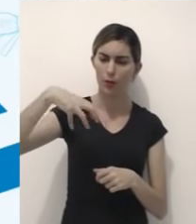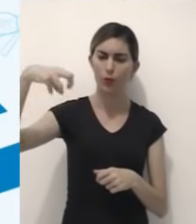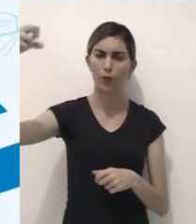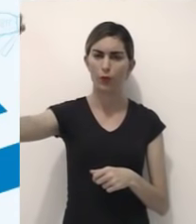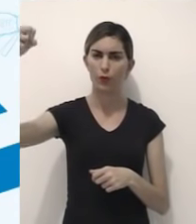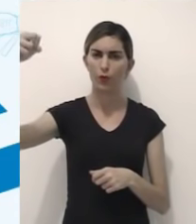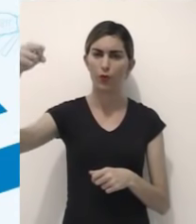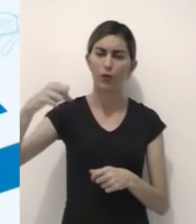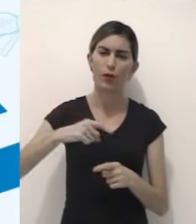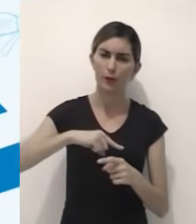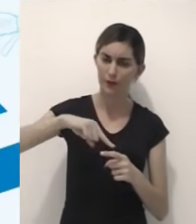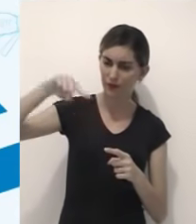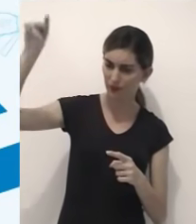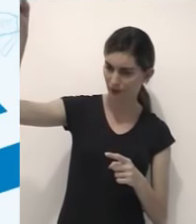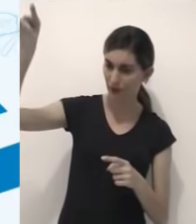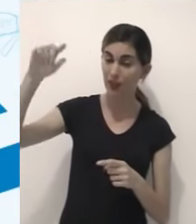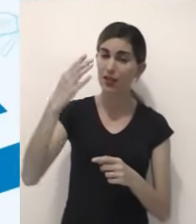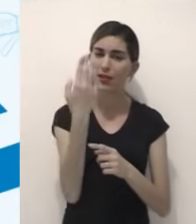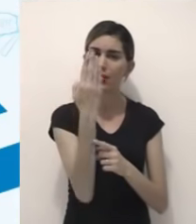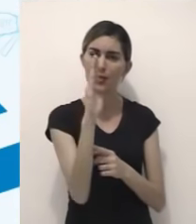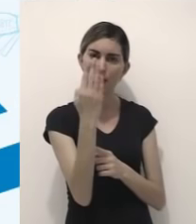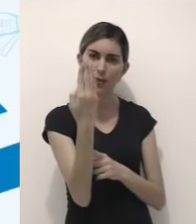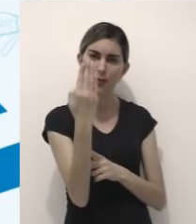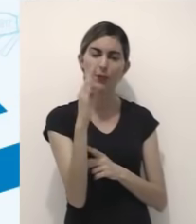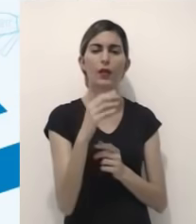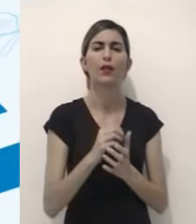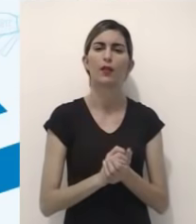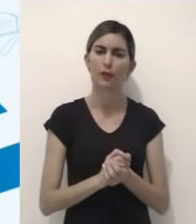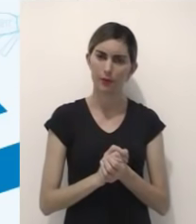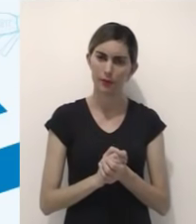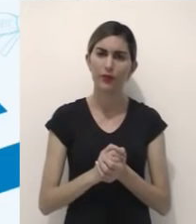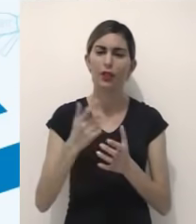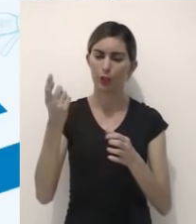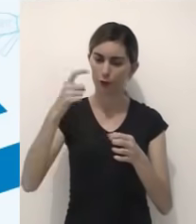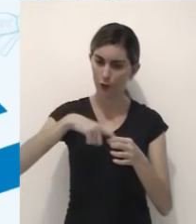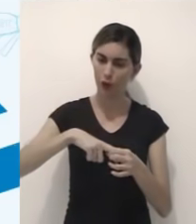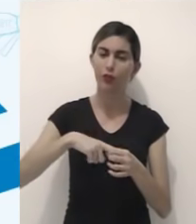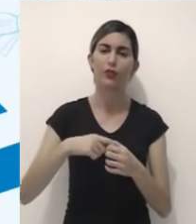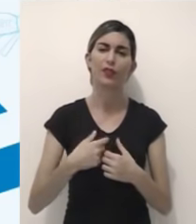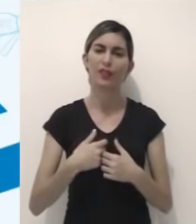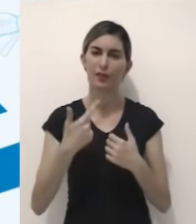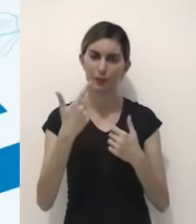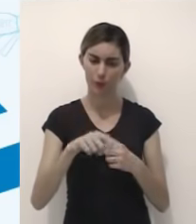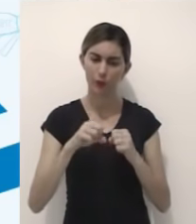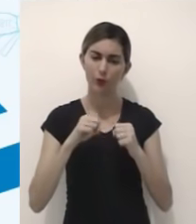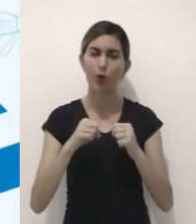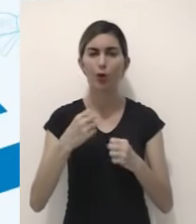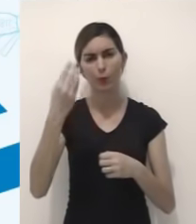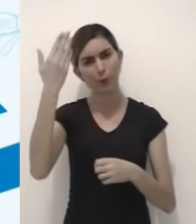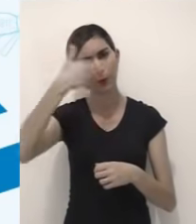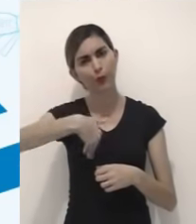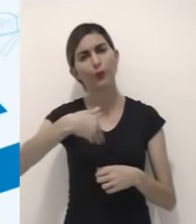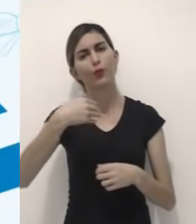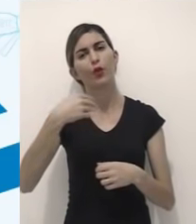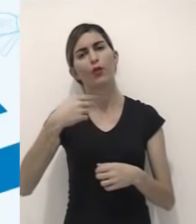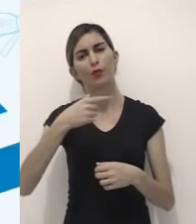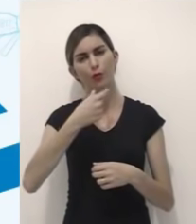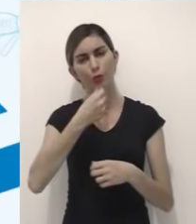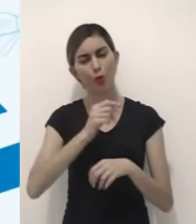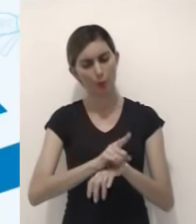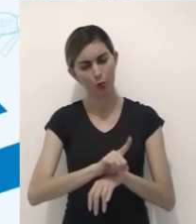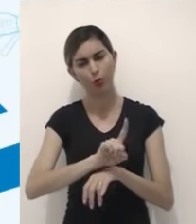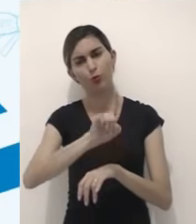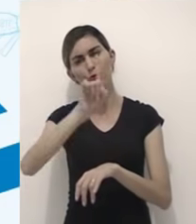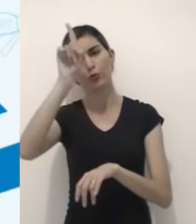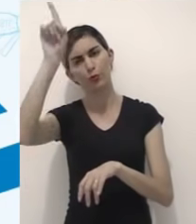vai atingir esse espelho e vai refletir de volta. Então, com isso, nós podemos comprovar a ida